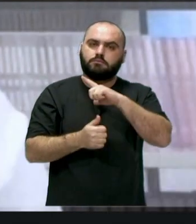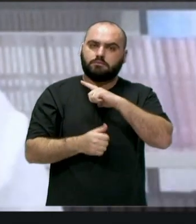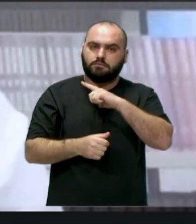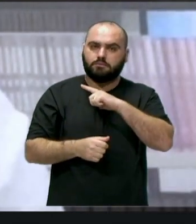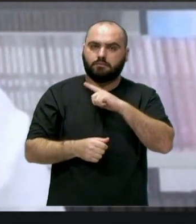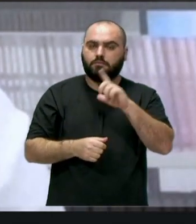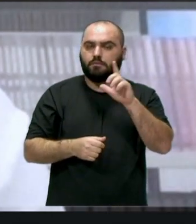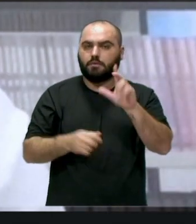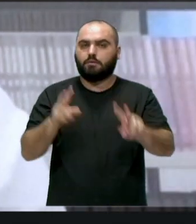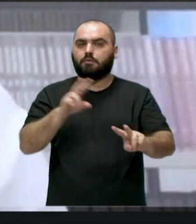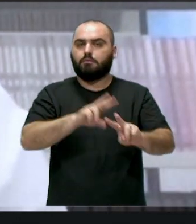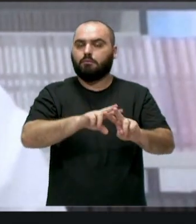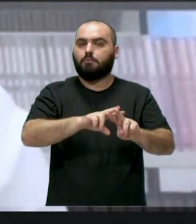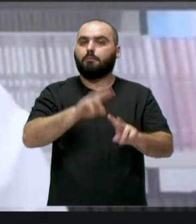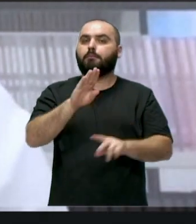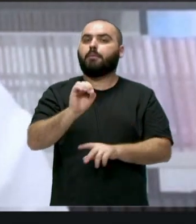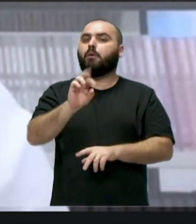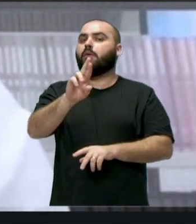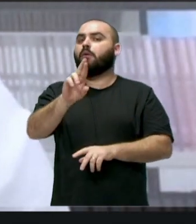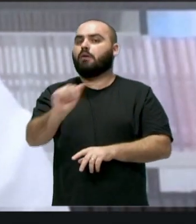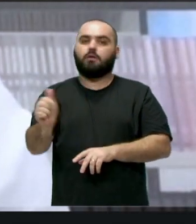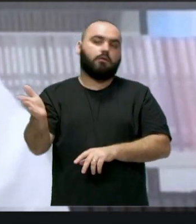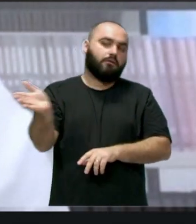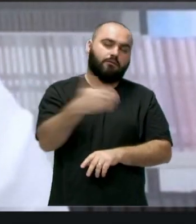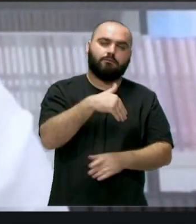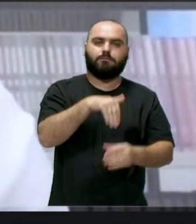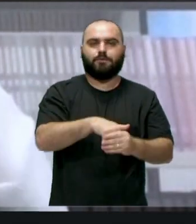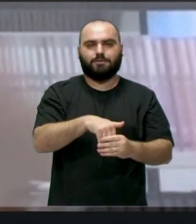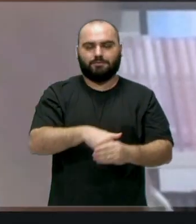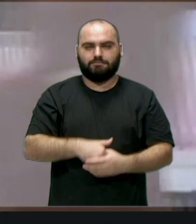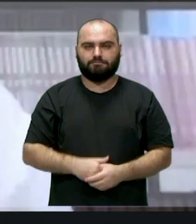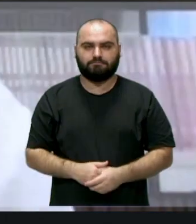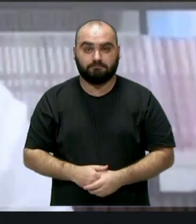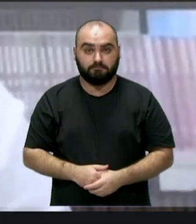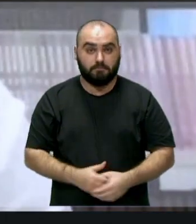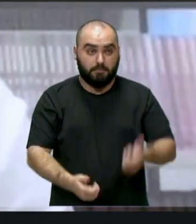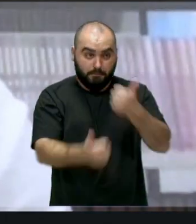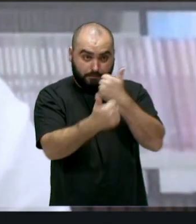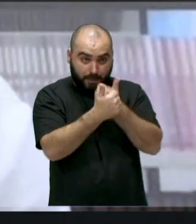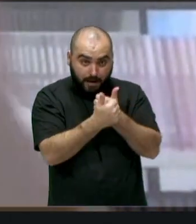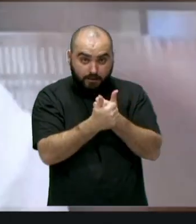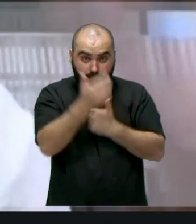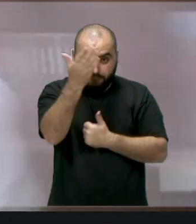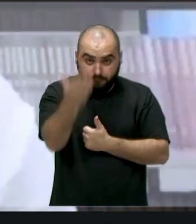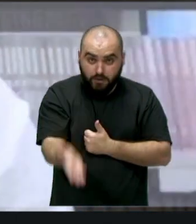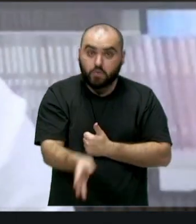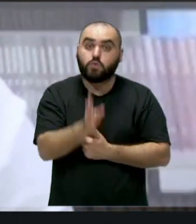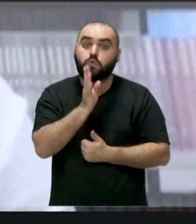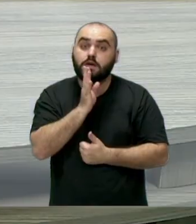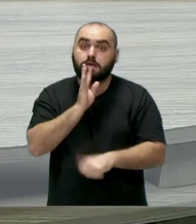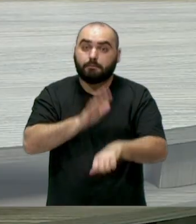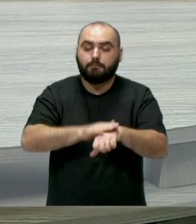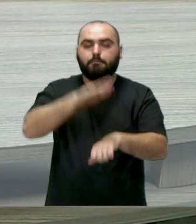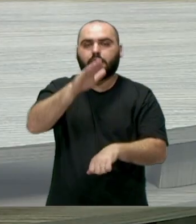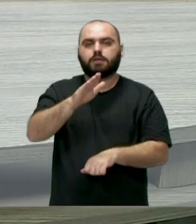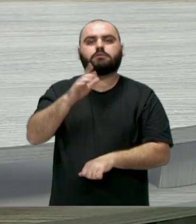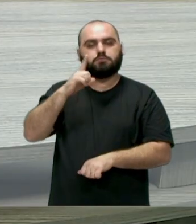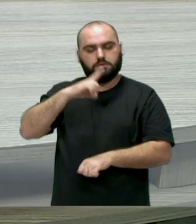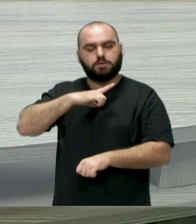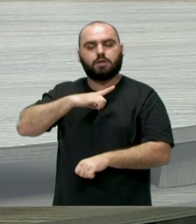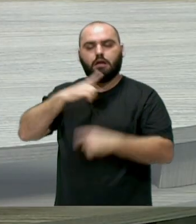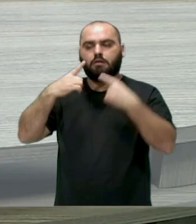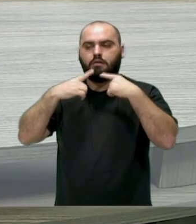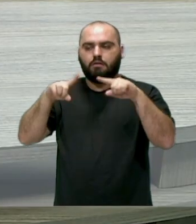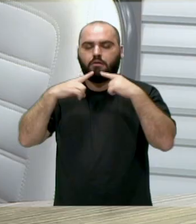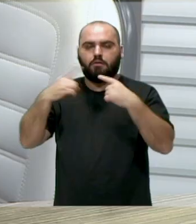Bora Votar, quanto mais próximo você está da justiça eleitoral, maior senso crítico e maior conhecimento você vai ter. Com